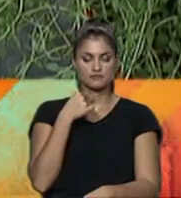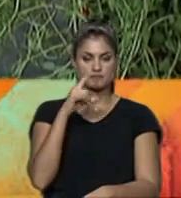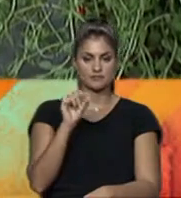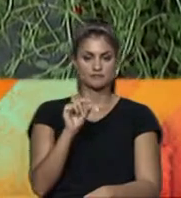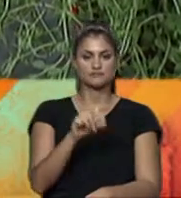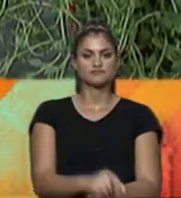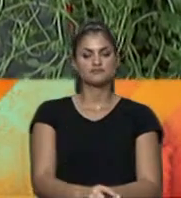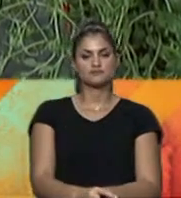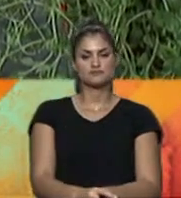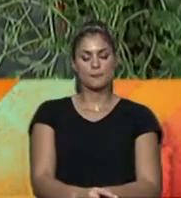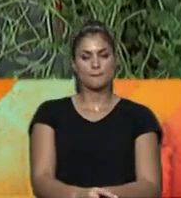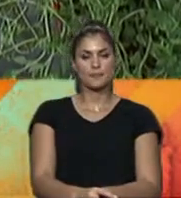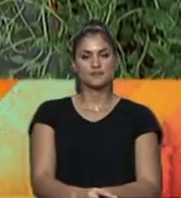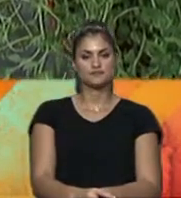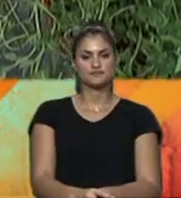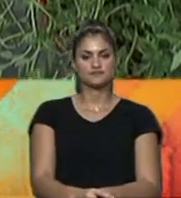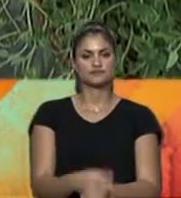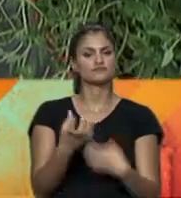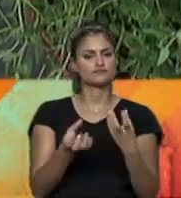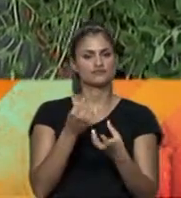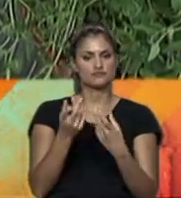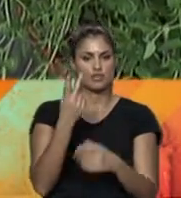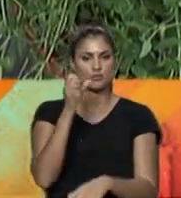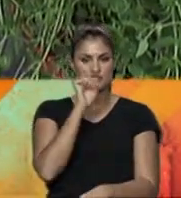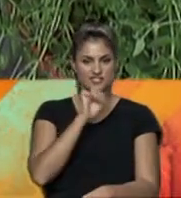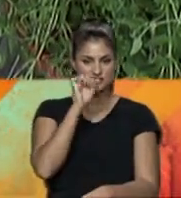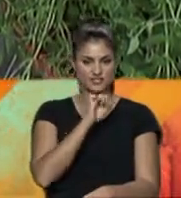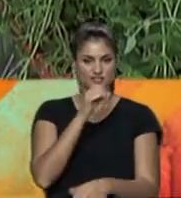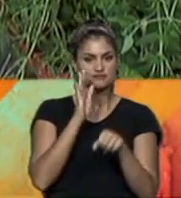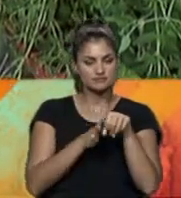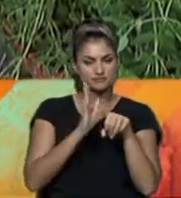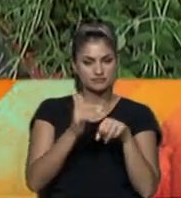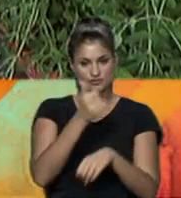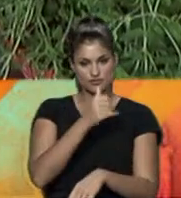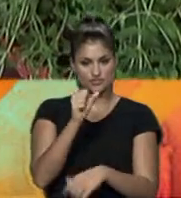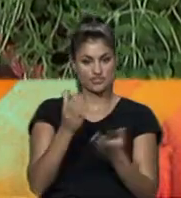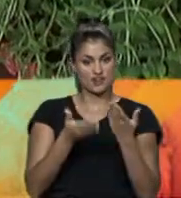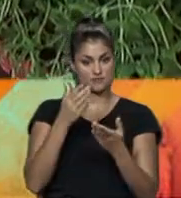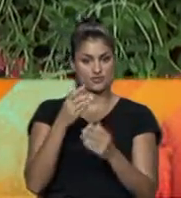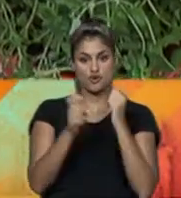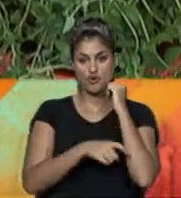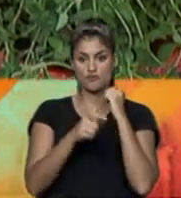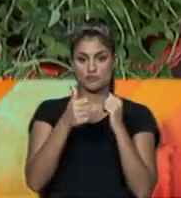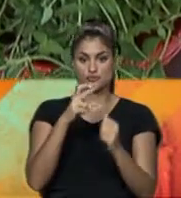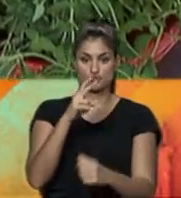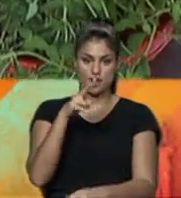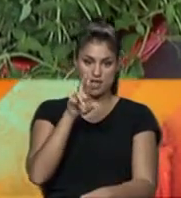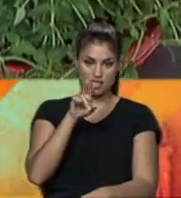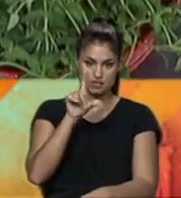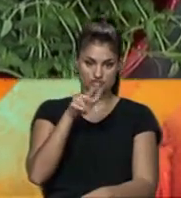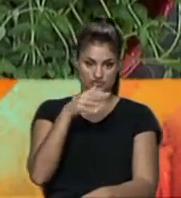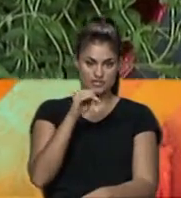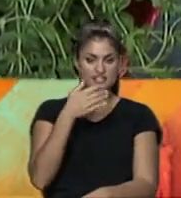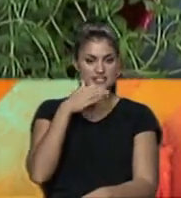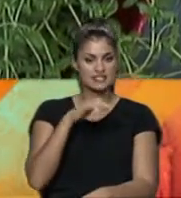chouriço de carne. É lá que está a saltar. É o fogo de artifício. 2 cebolas em rodelas. 200 gramas de couve de Bruxelas. Sal e pimenta